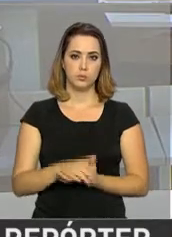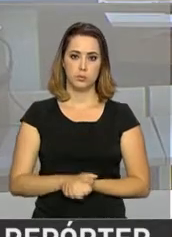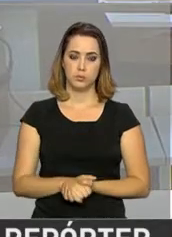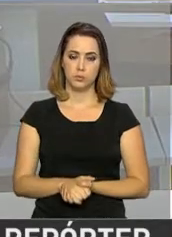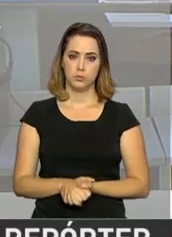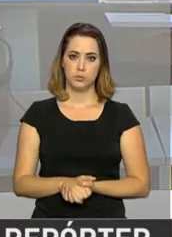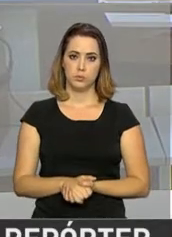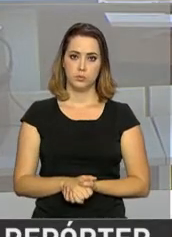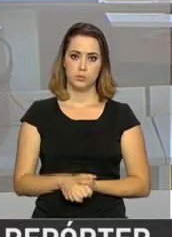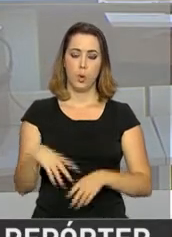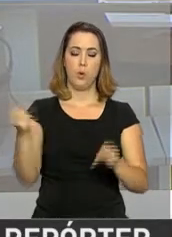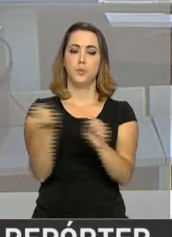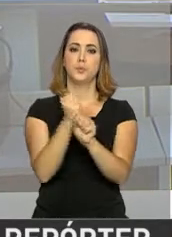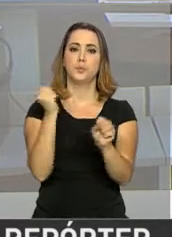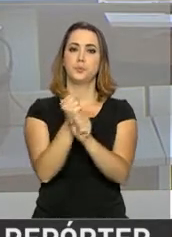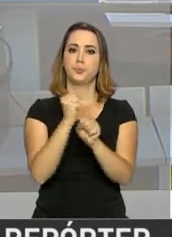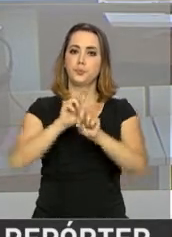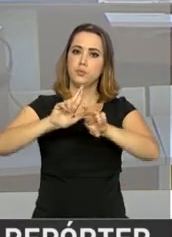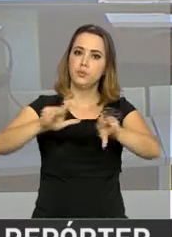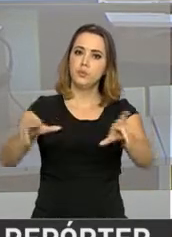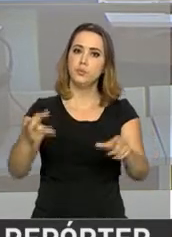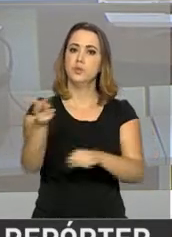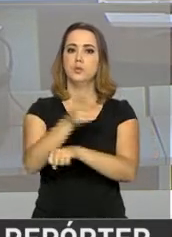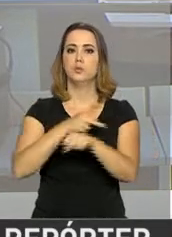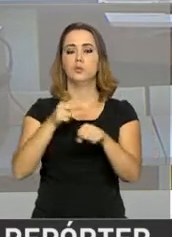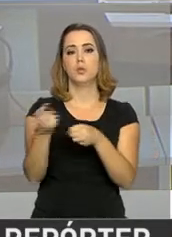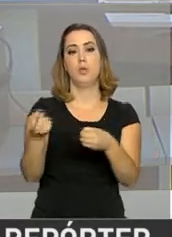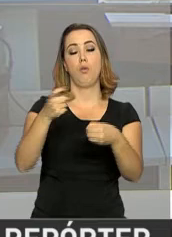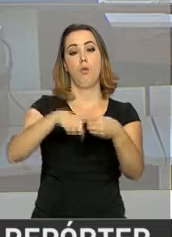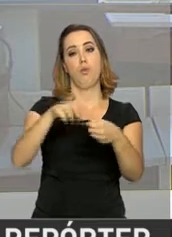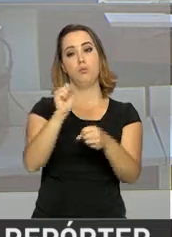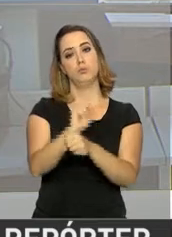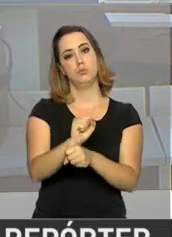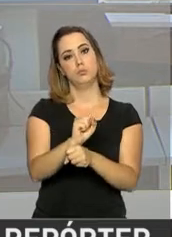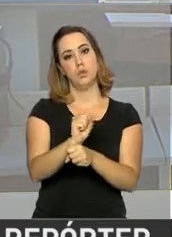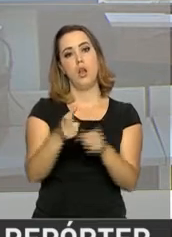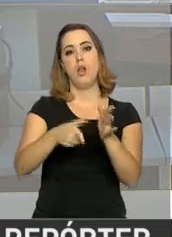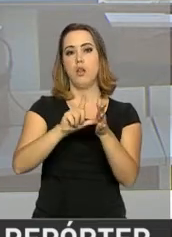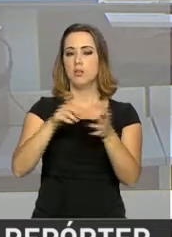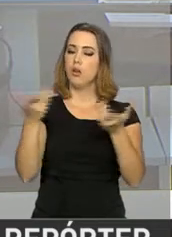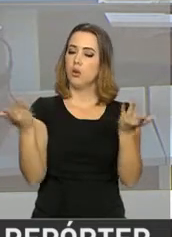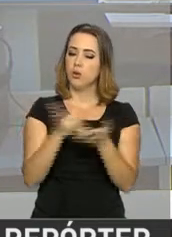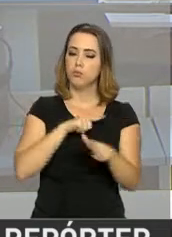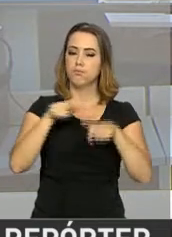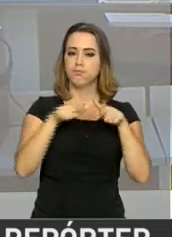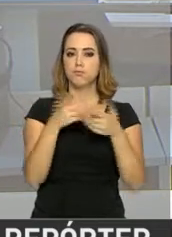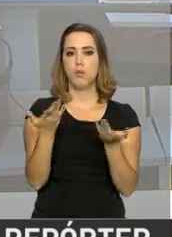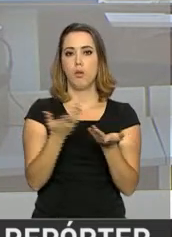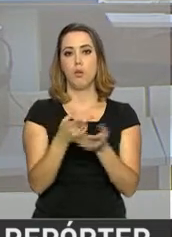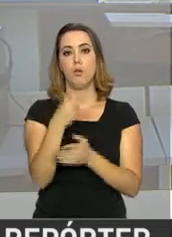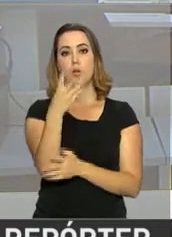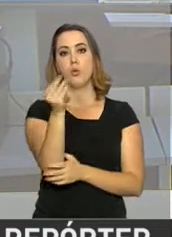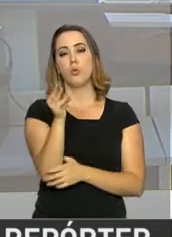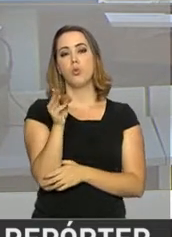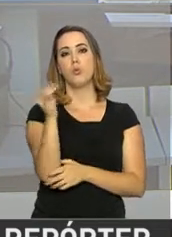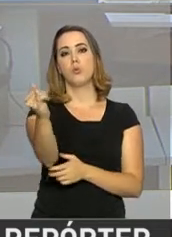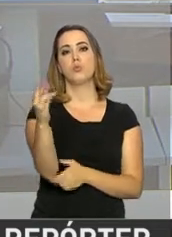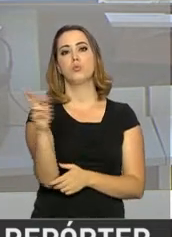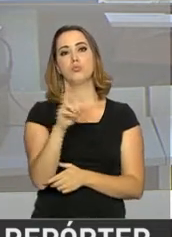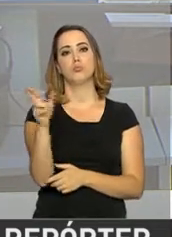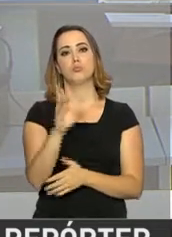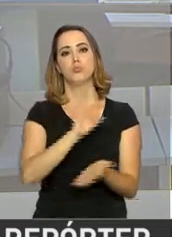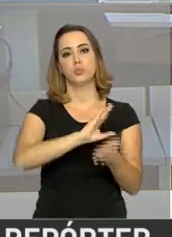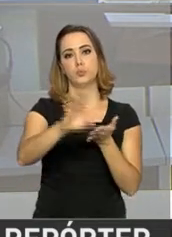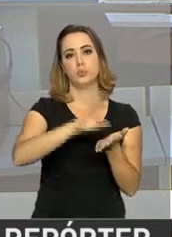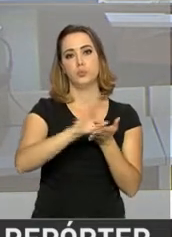obras de infraestrutura serão retomadas no país cerca de 2 bilhões de reais vão ser investidos em 1600 projetos